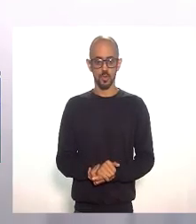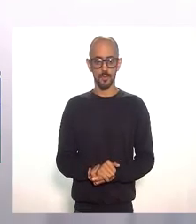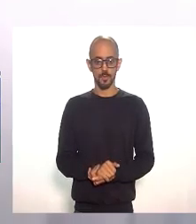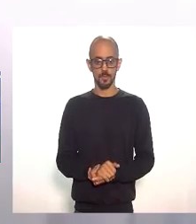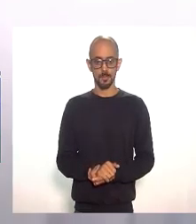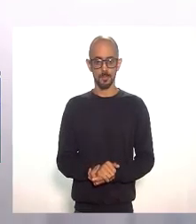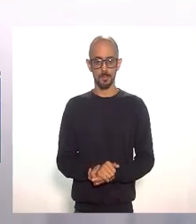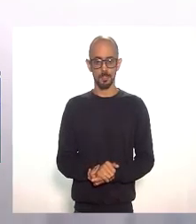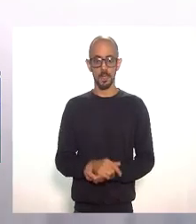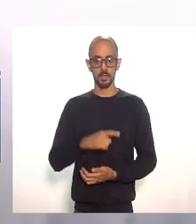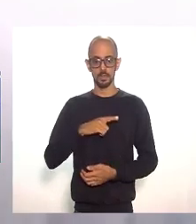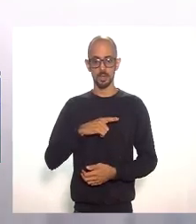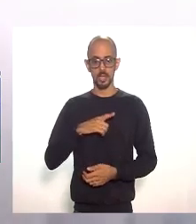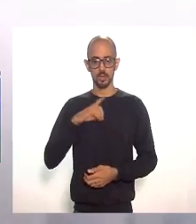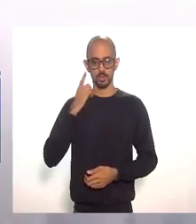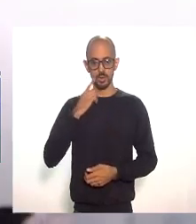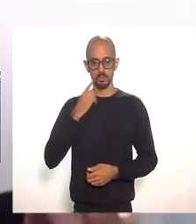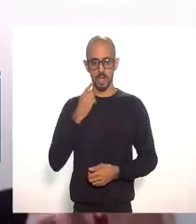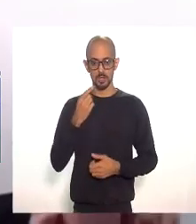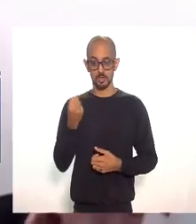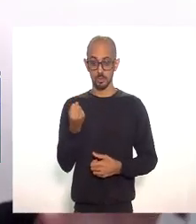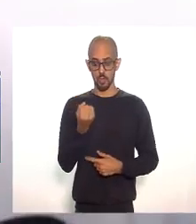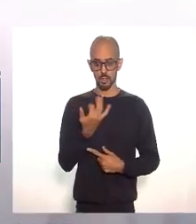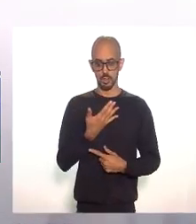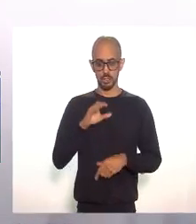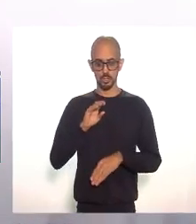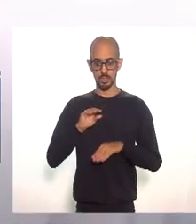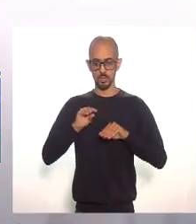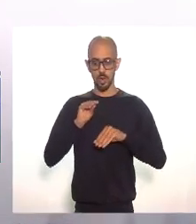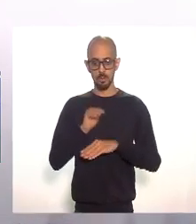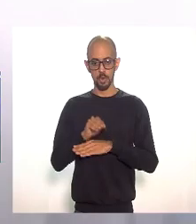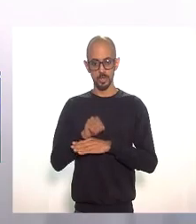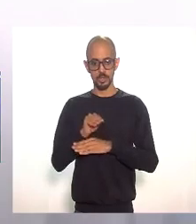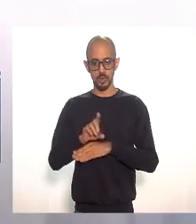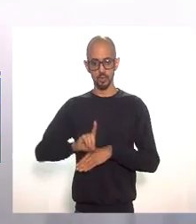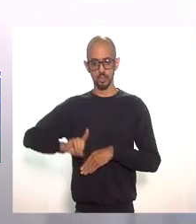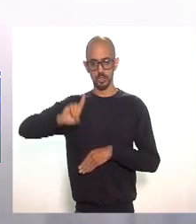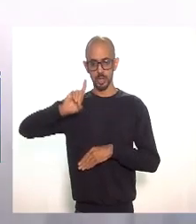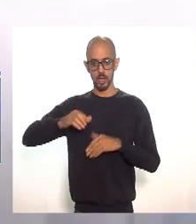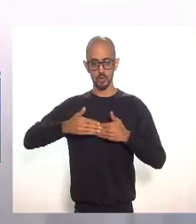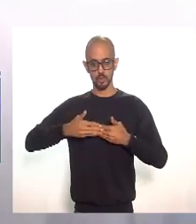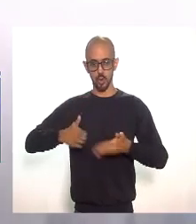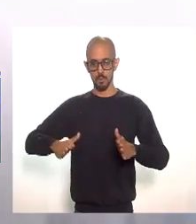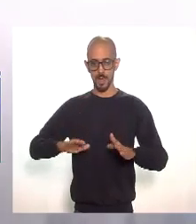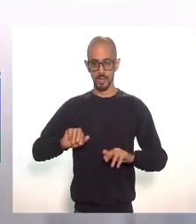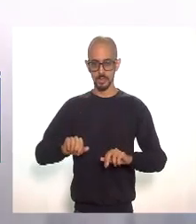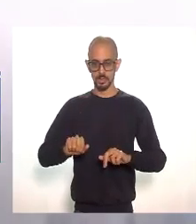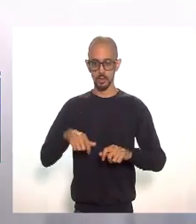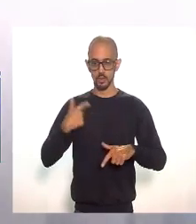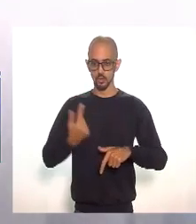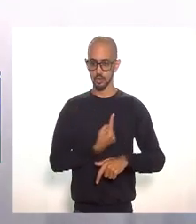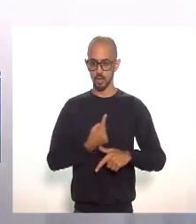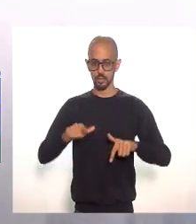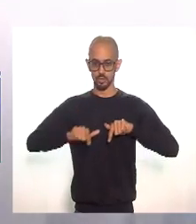Havendo número legal e sob a proteção de Deus, declaro iniciados os nossos